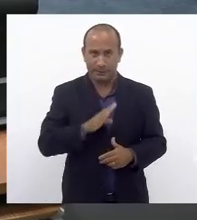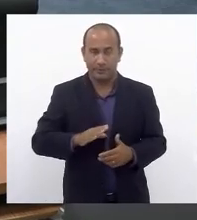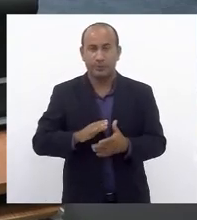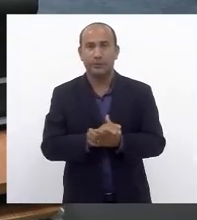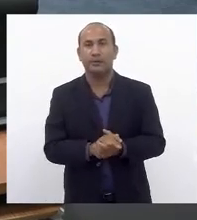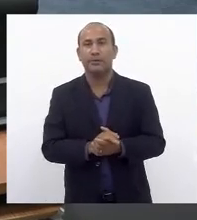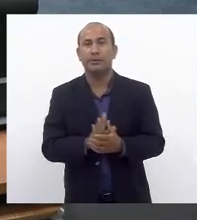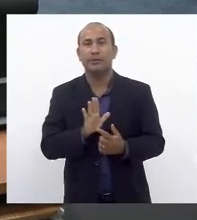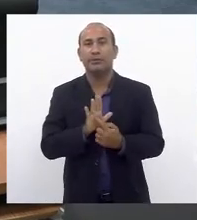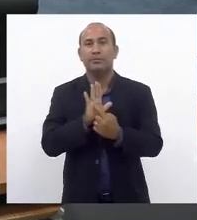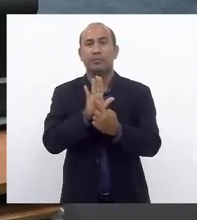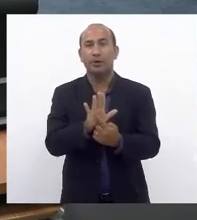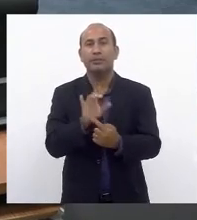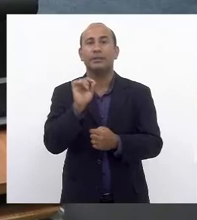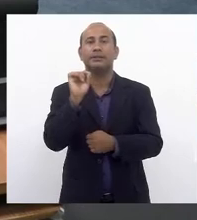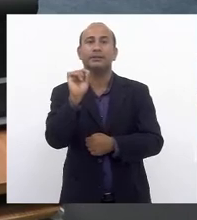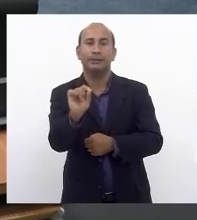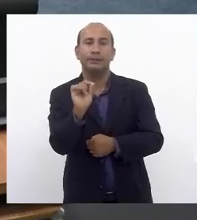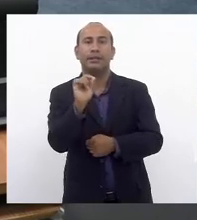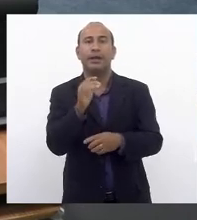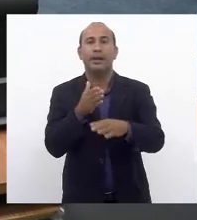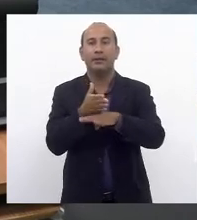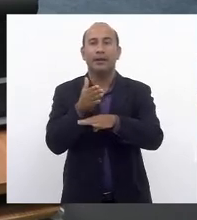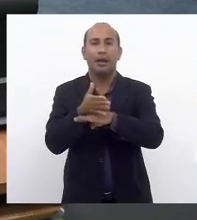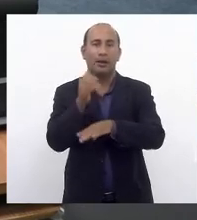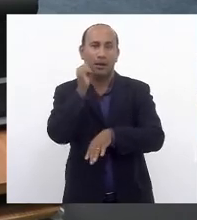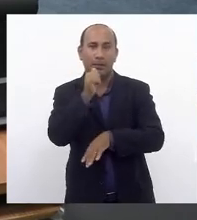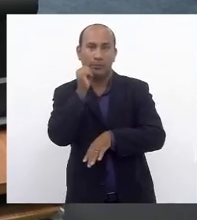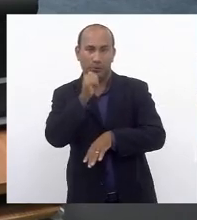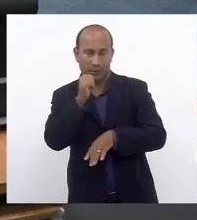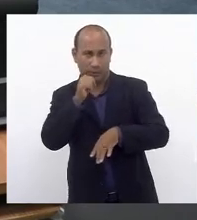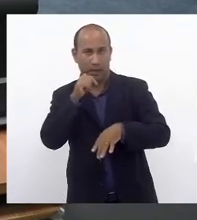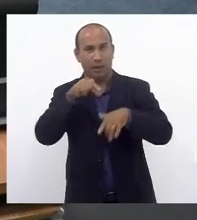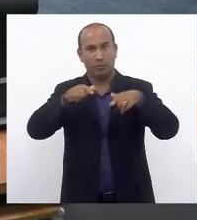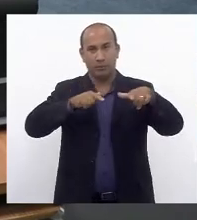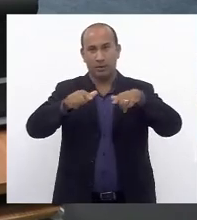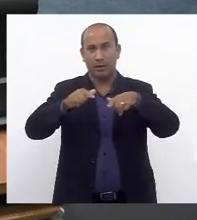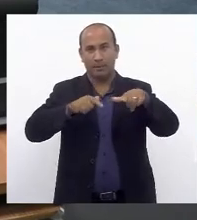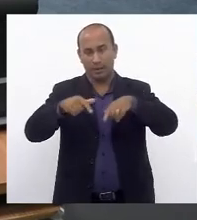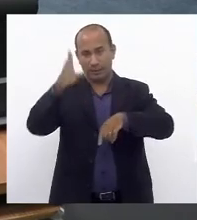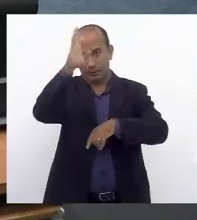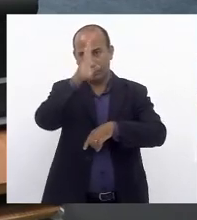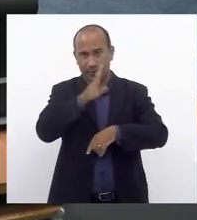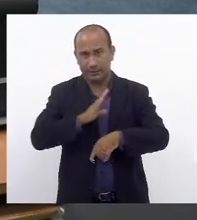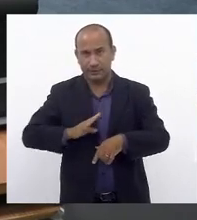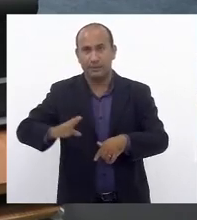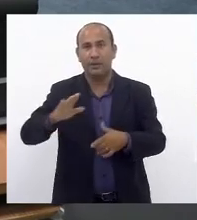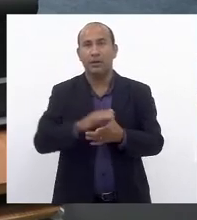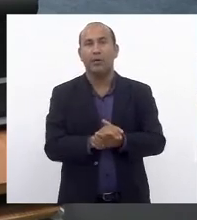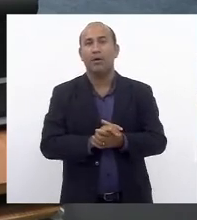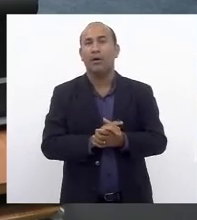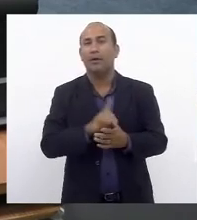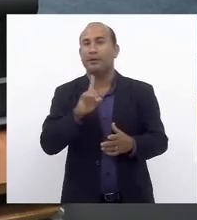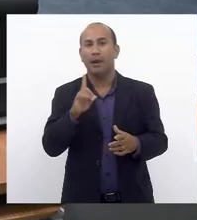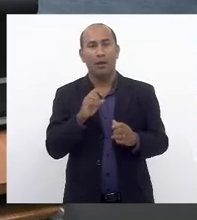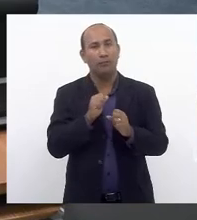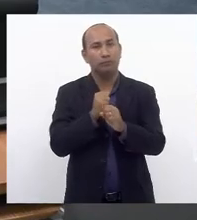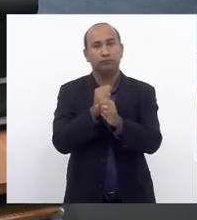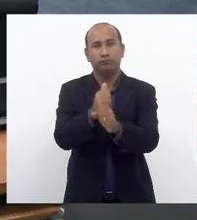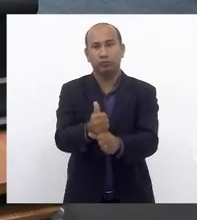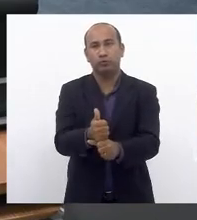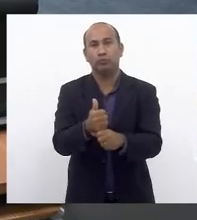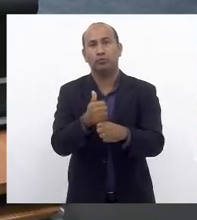Isso significa que a entrada das mulheres no mercado de trabalho brasileiro não foi acompanhada por